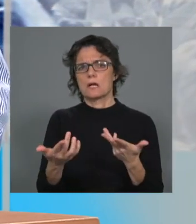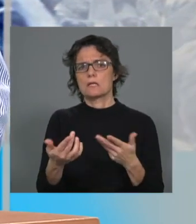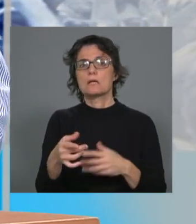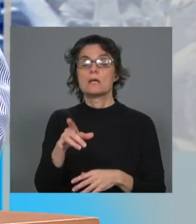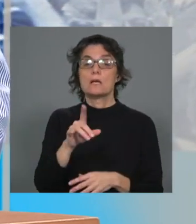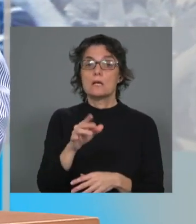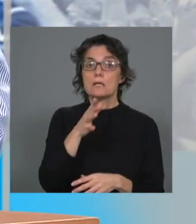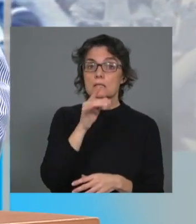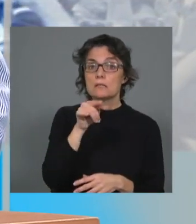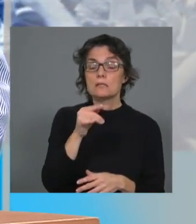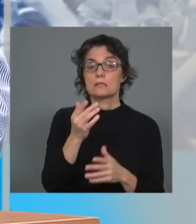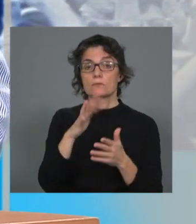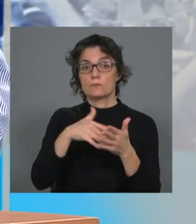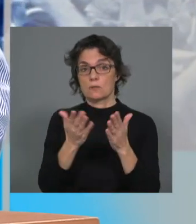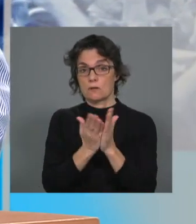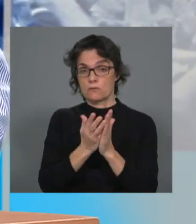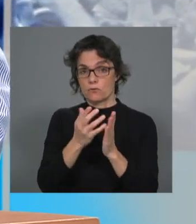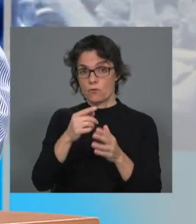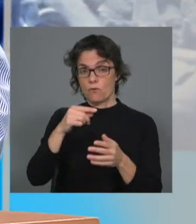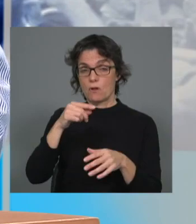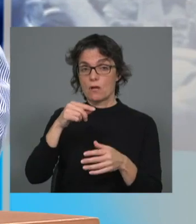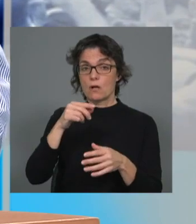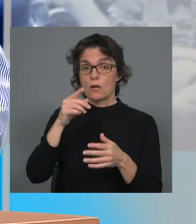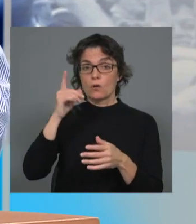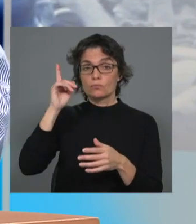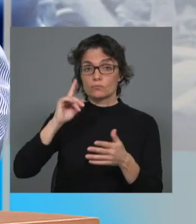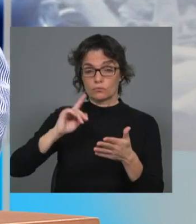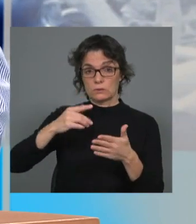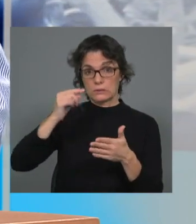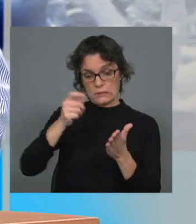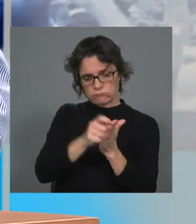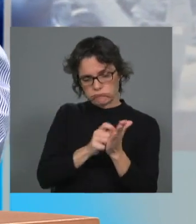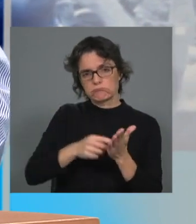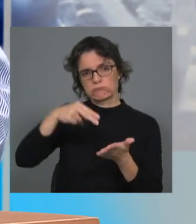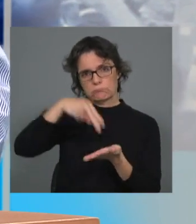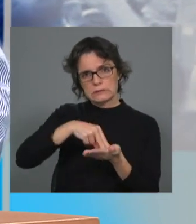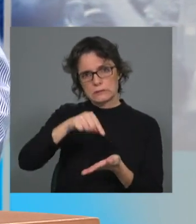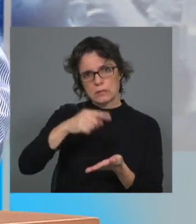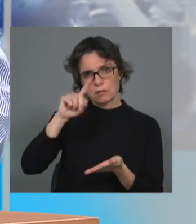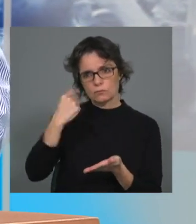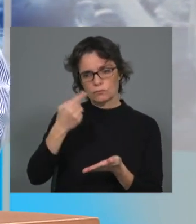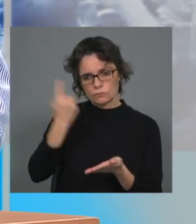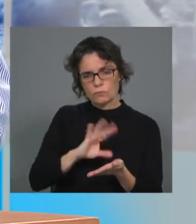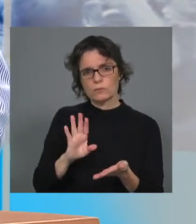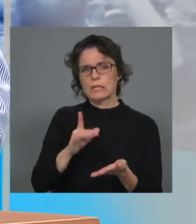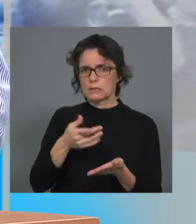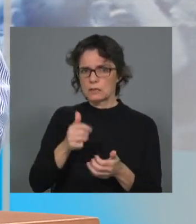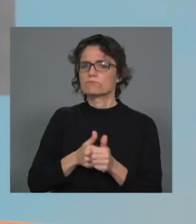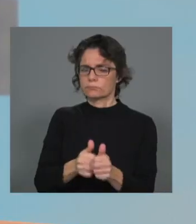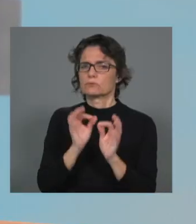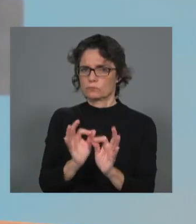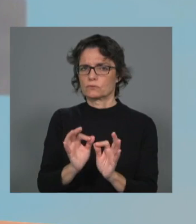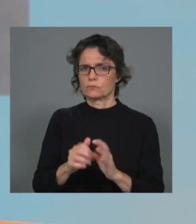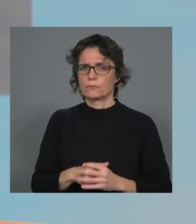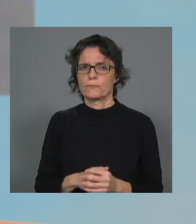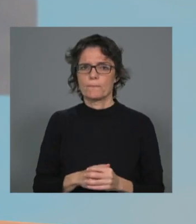diga, que o calendário escolar dos dias presenciais a que estamos todos obrigados, efetivamente fica claramente assegurado. E neste